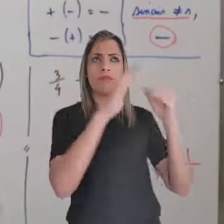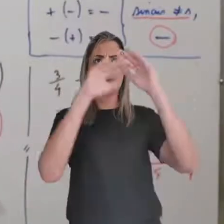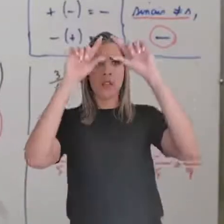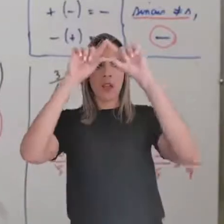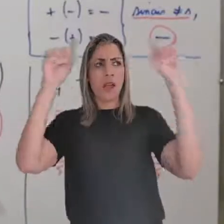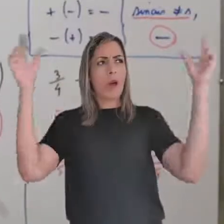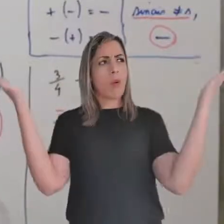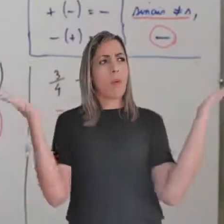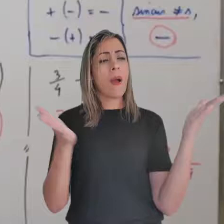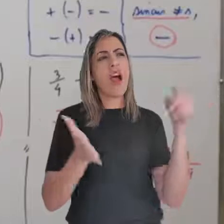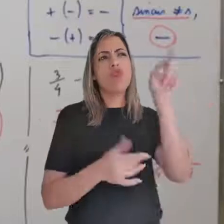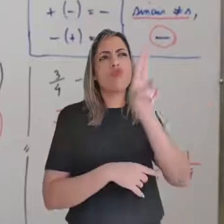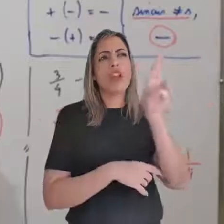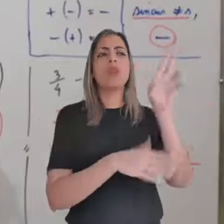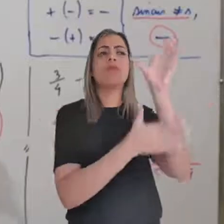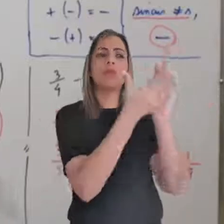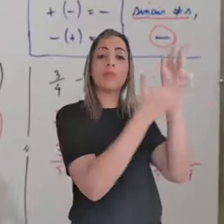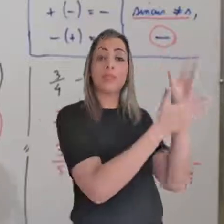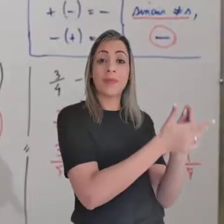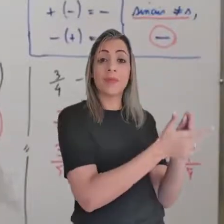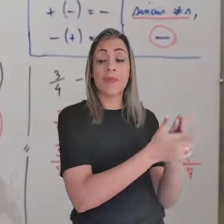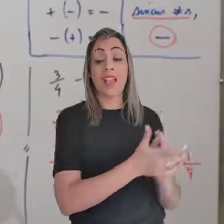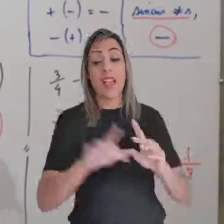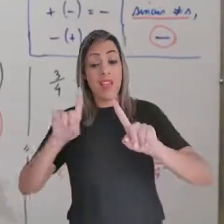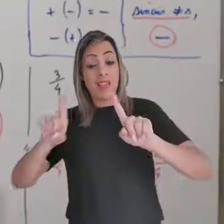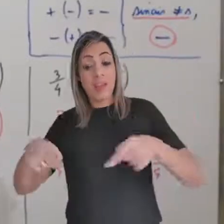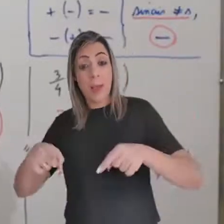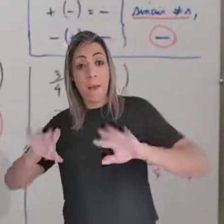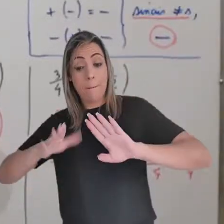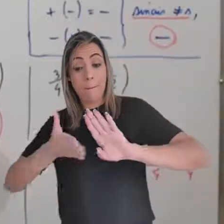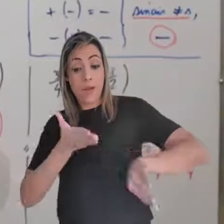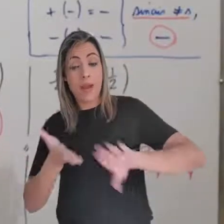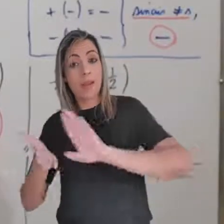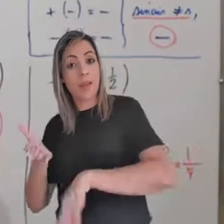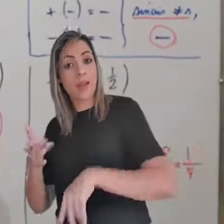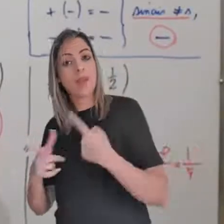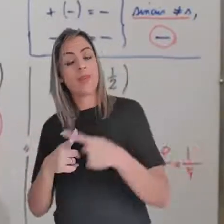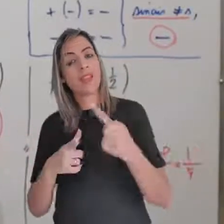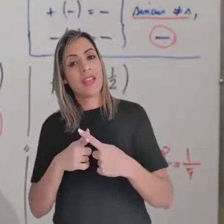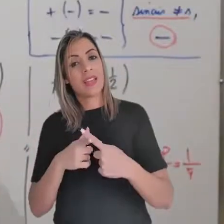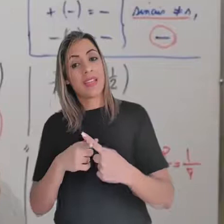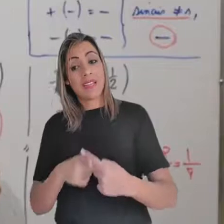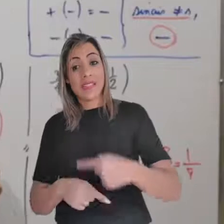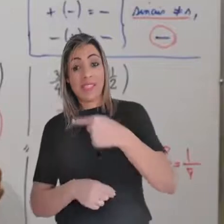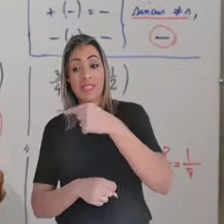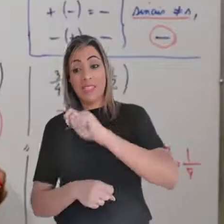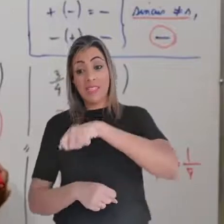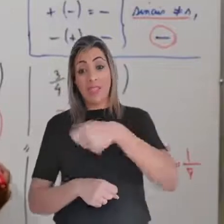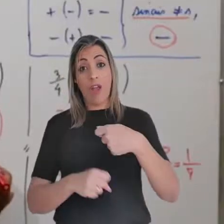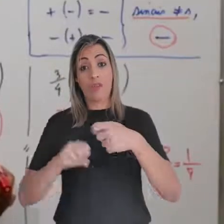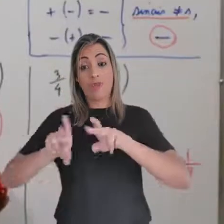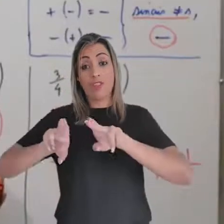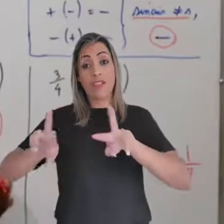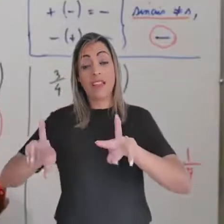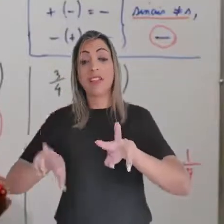o restante que eu não usei. Eu vou eliminar esses parênteses, sinais diferentes, menos.